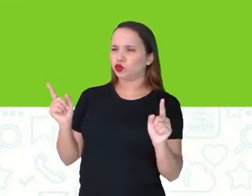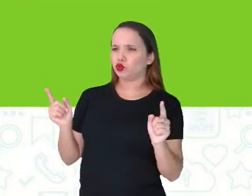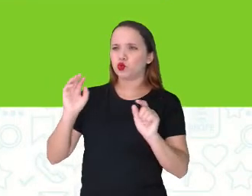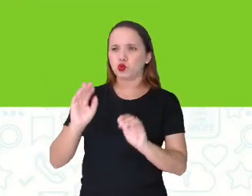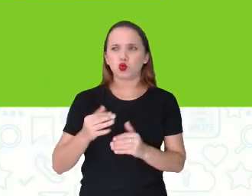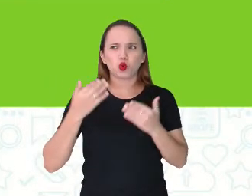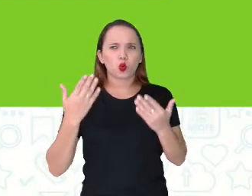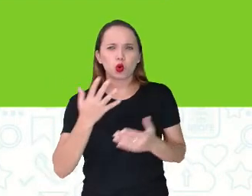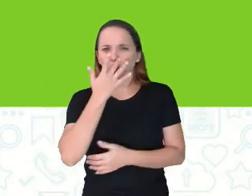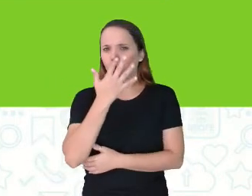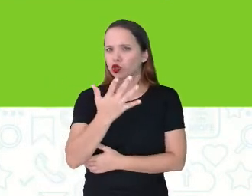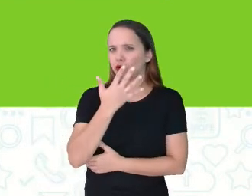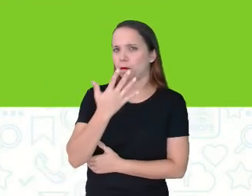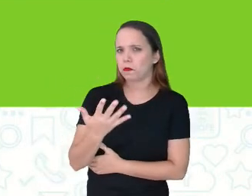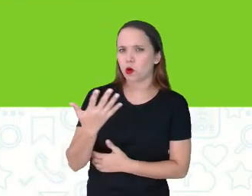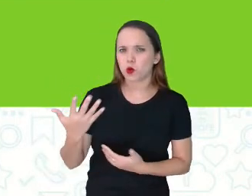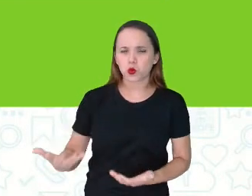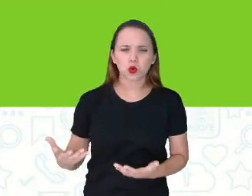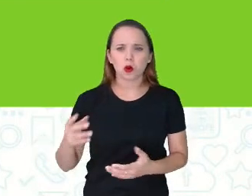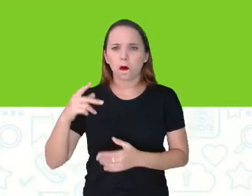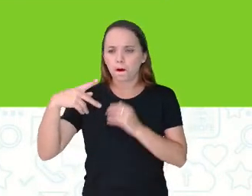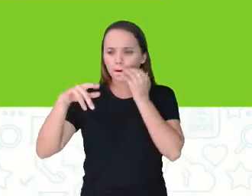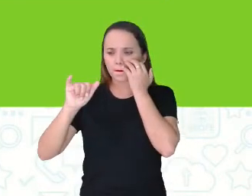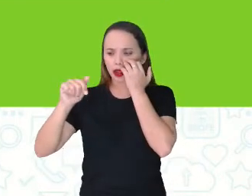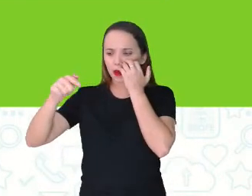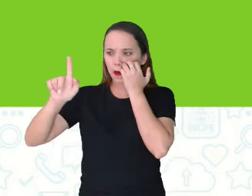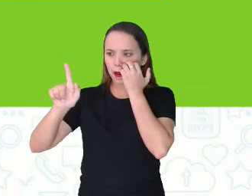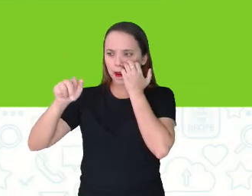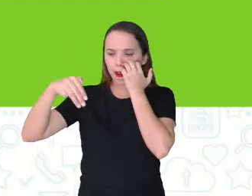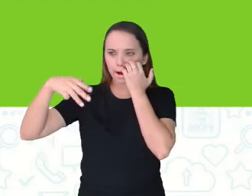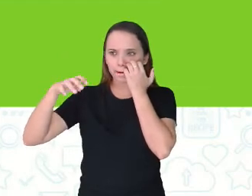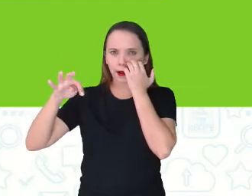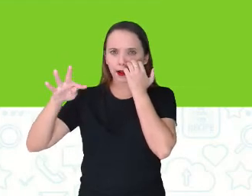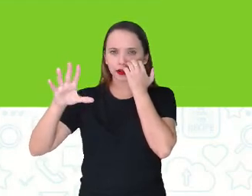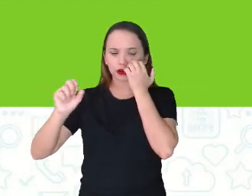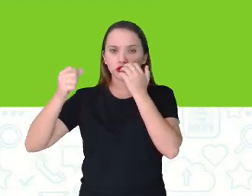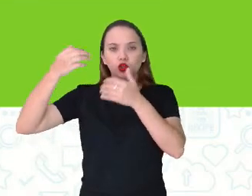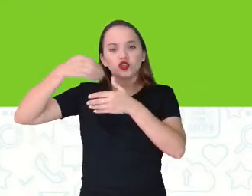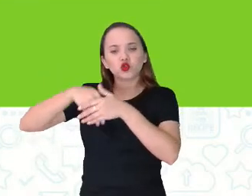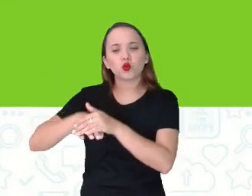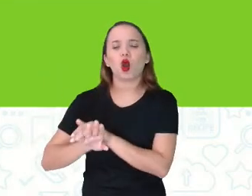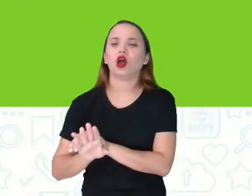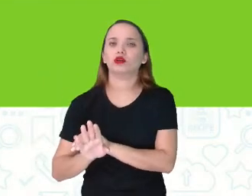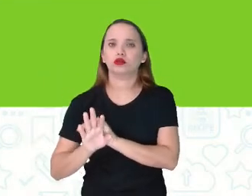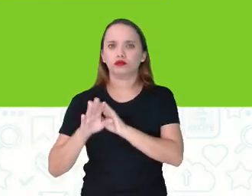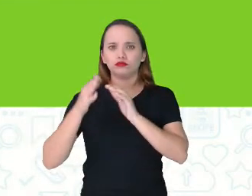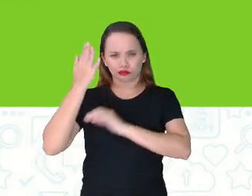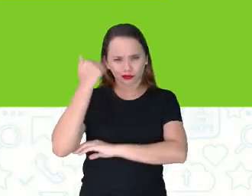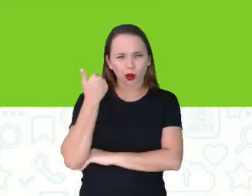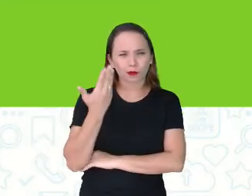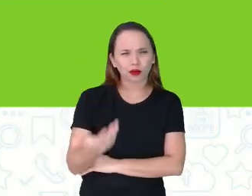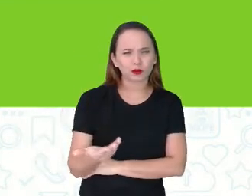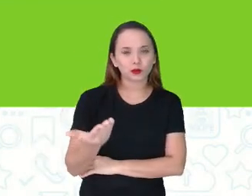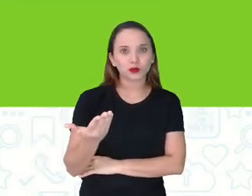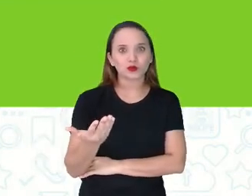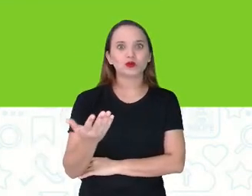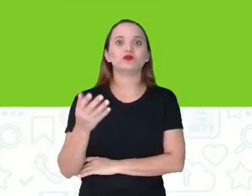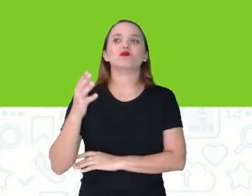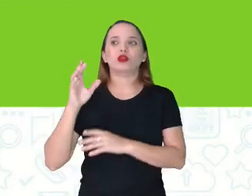são esses pigmentos que eu estou dizendo que os cloroplastos armazenam? Sabe quais são, pessoal?